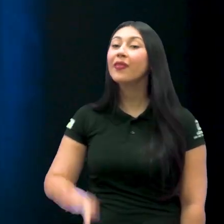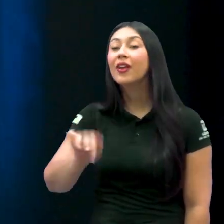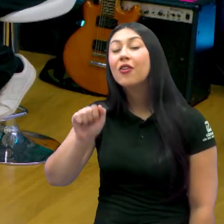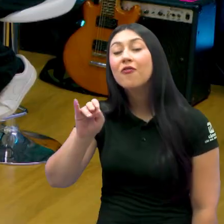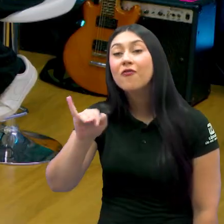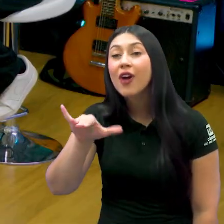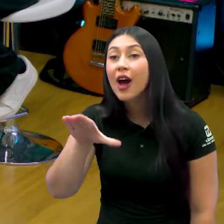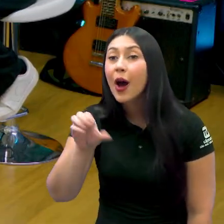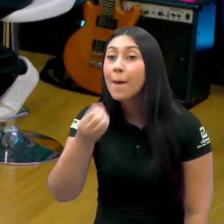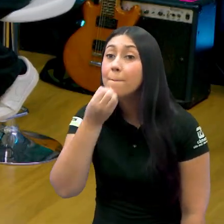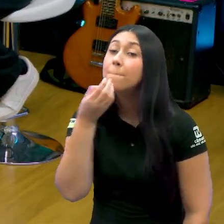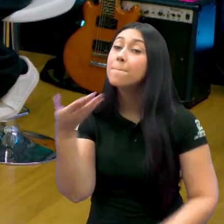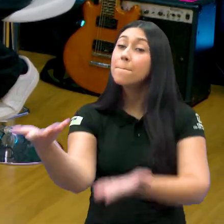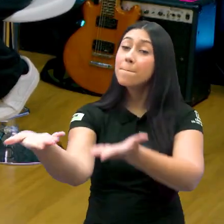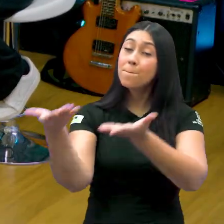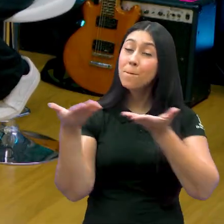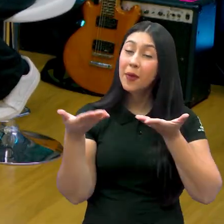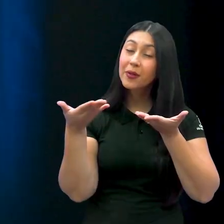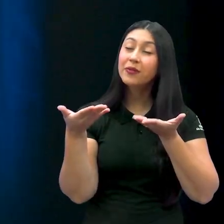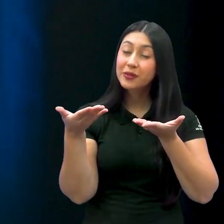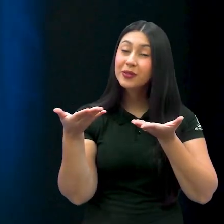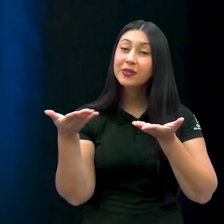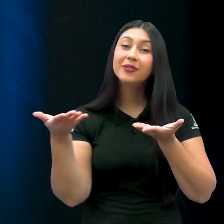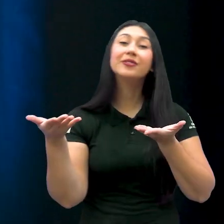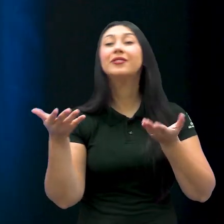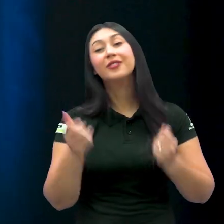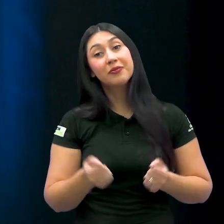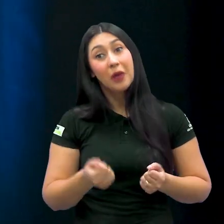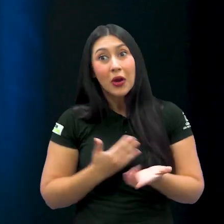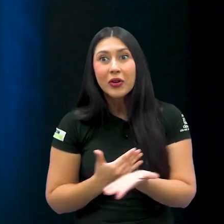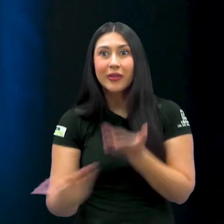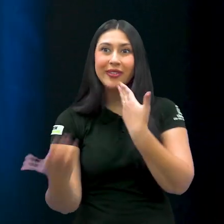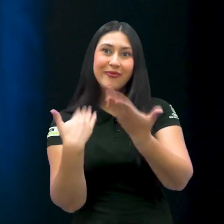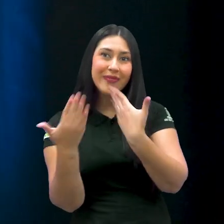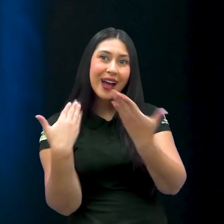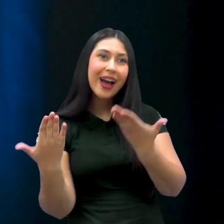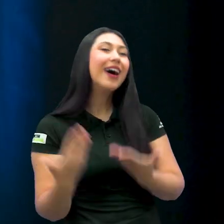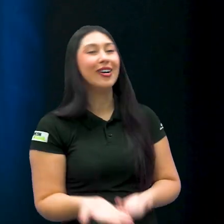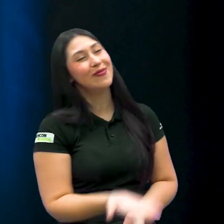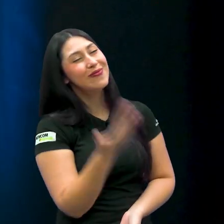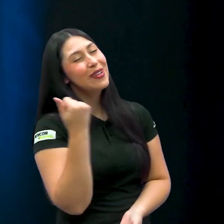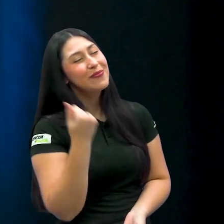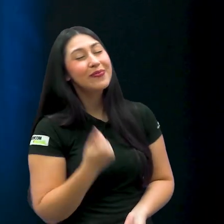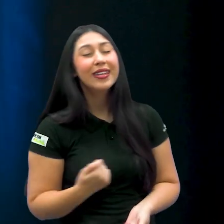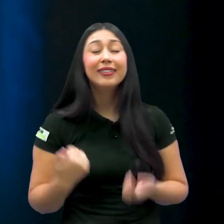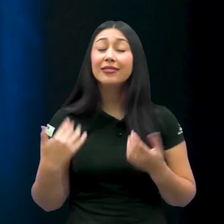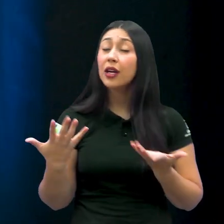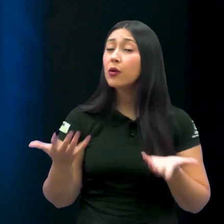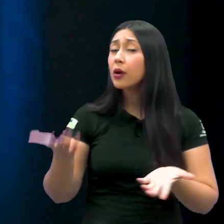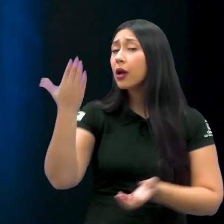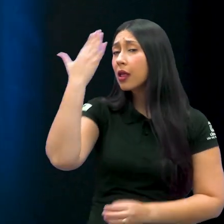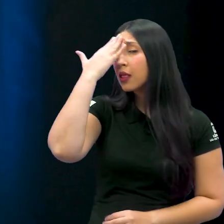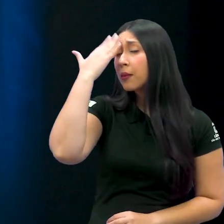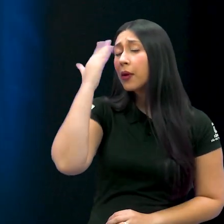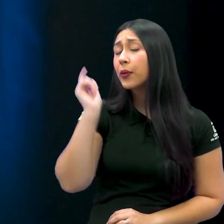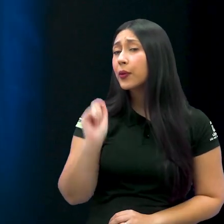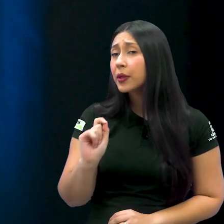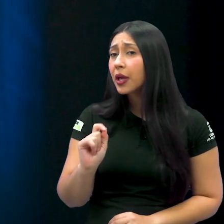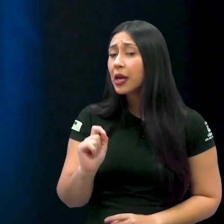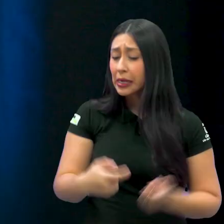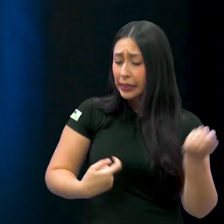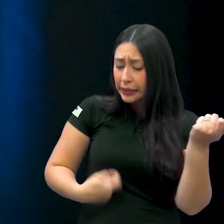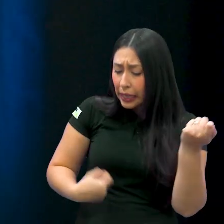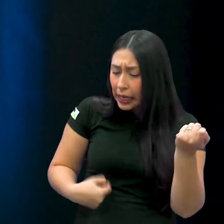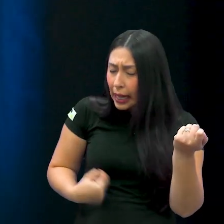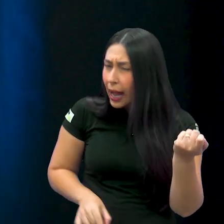Fábio Figueira, muito bem-vindo aqui no Obrigado. estúdio Sobe o Som. Vamos começar o nosso papo? Bora, vamos lá. Quero saber o seguinte,